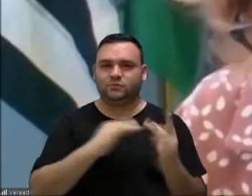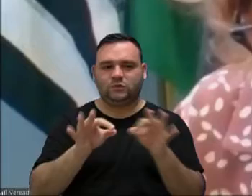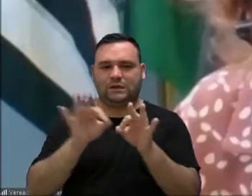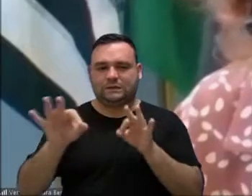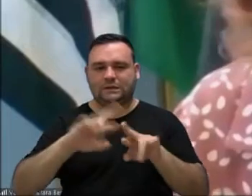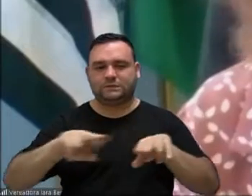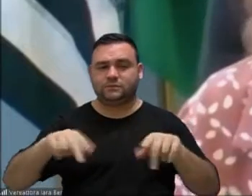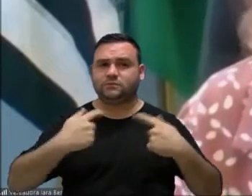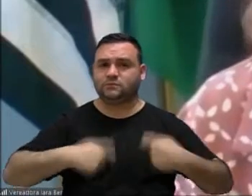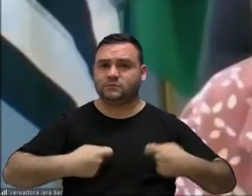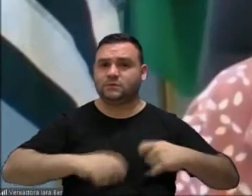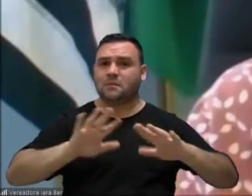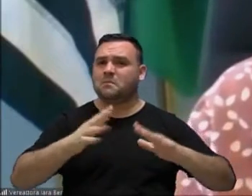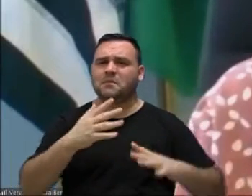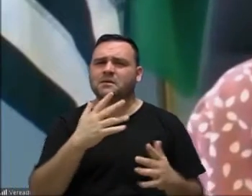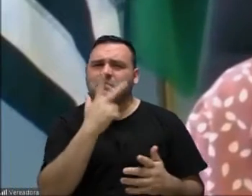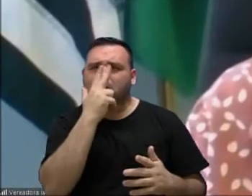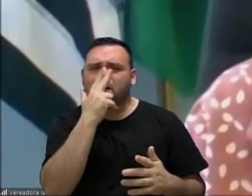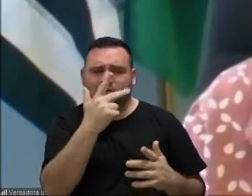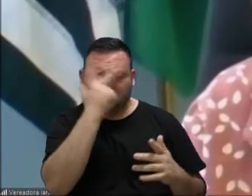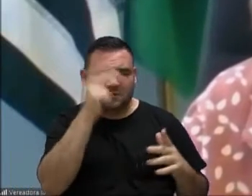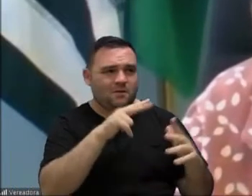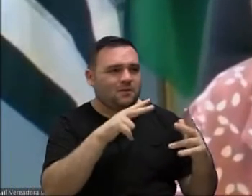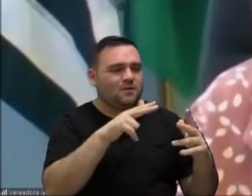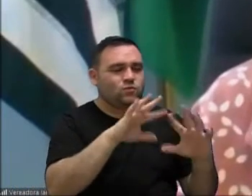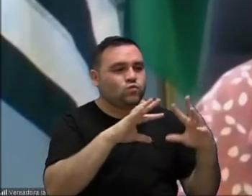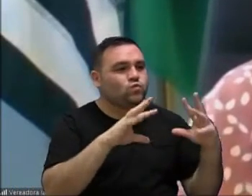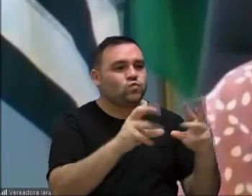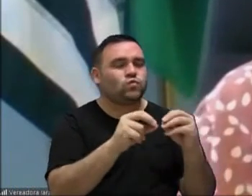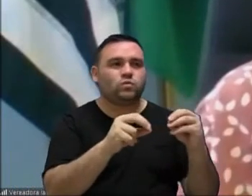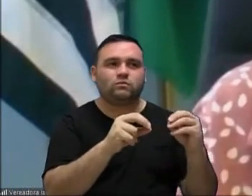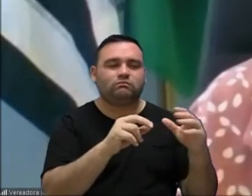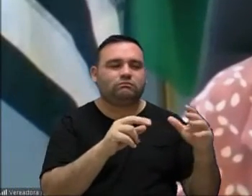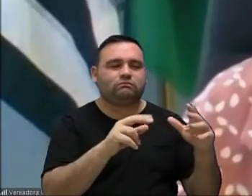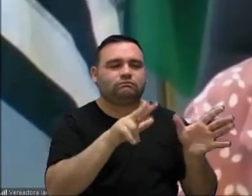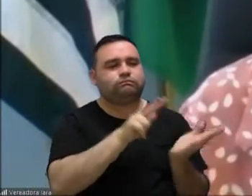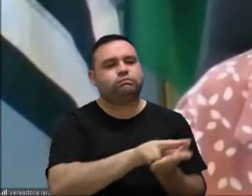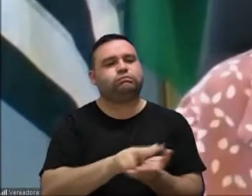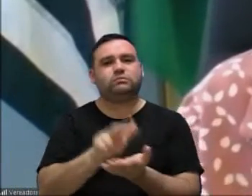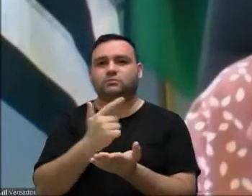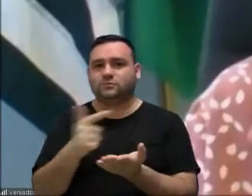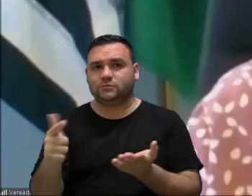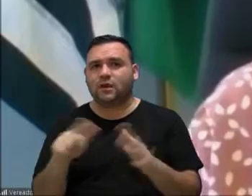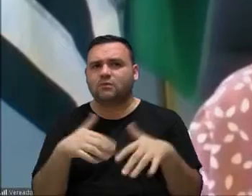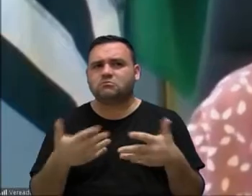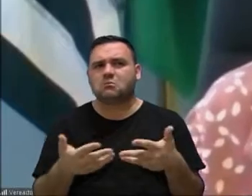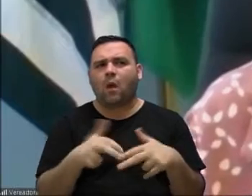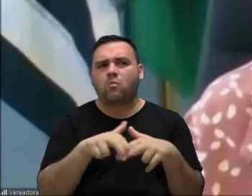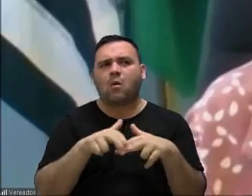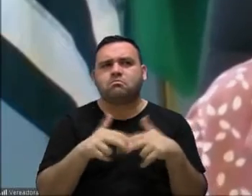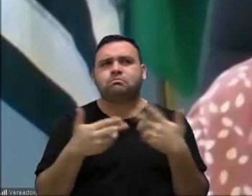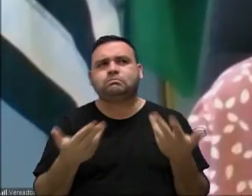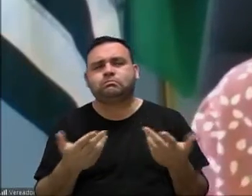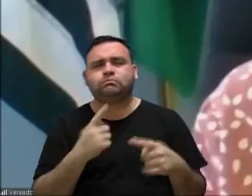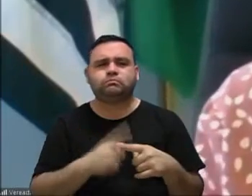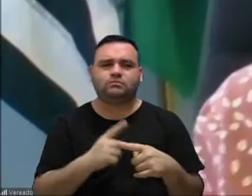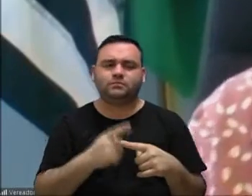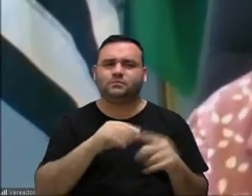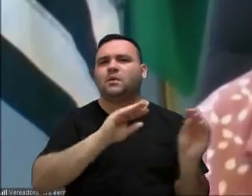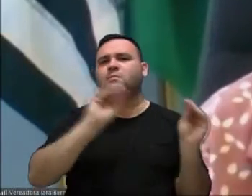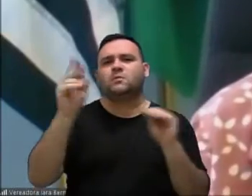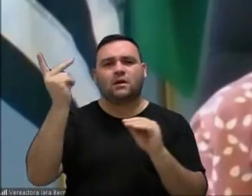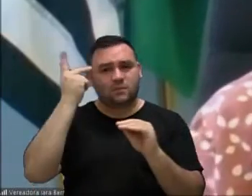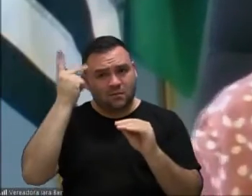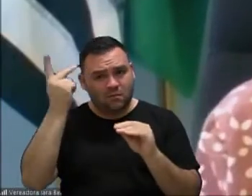Mas não tenho visto a ocupação total dos leitos na cidade. Então, não vejo motivo, concordo com o senhor,